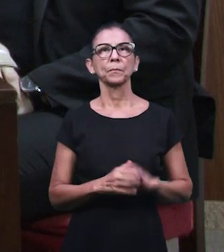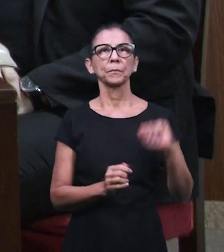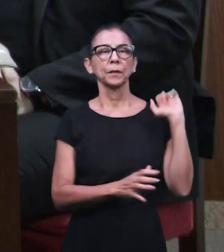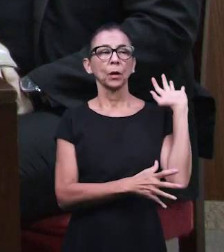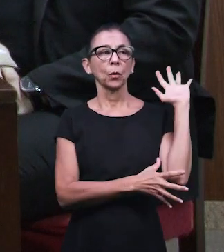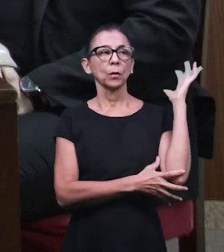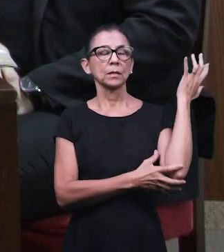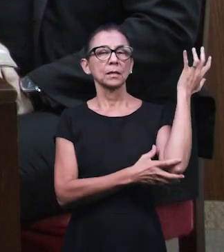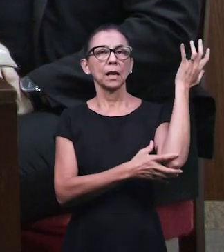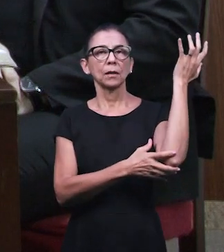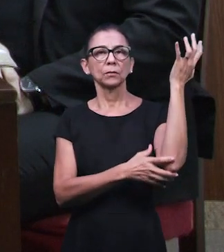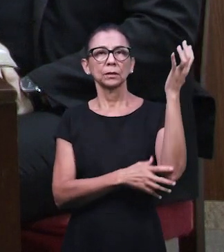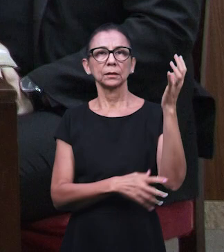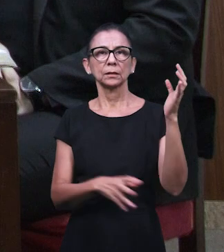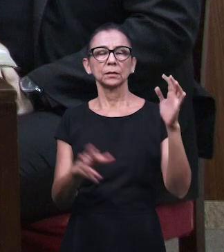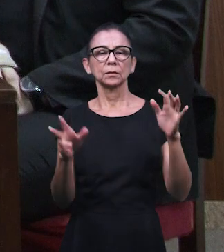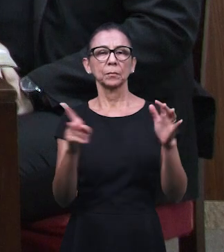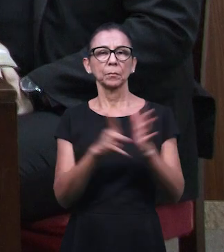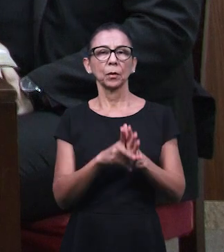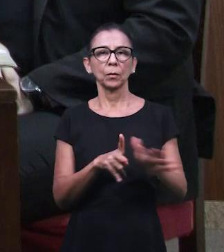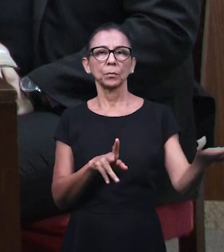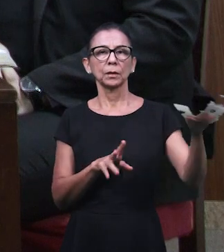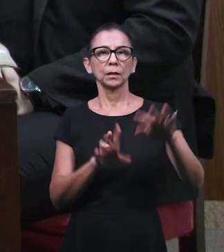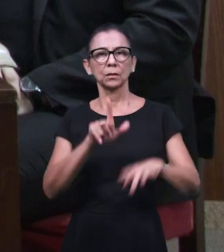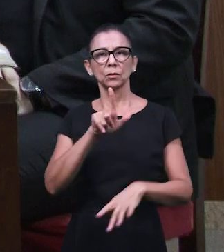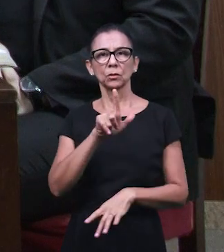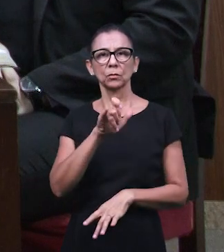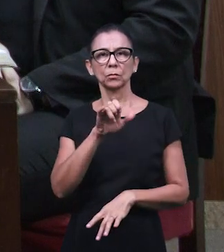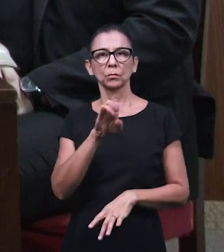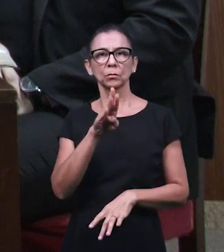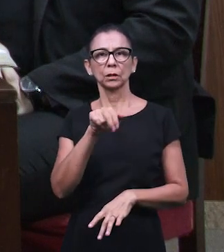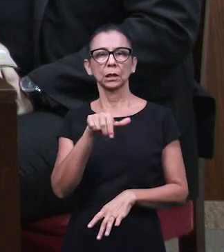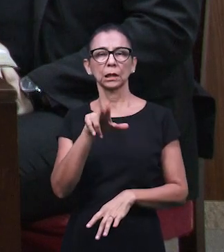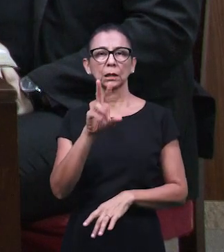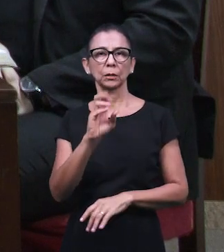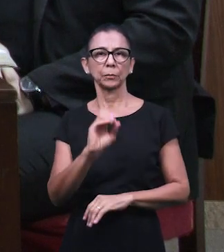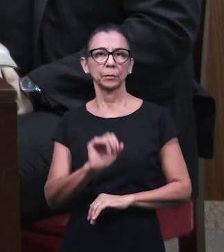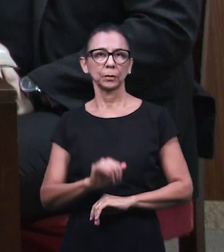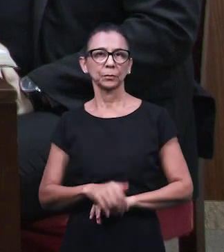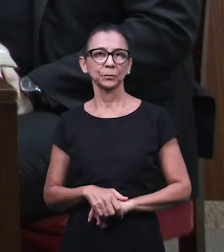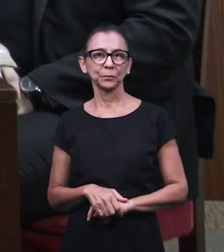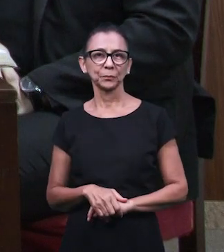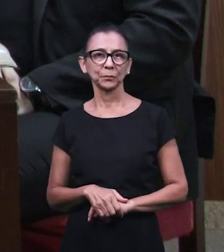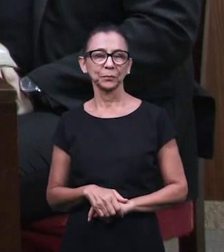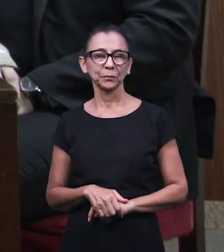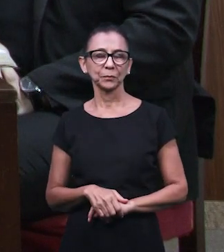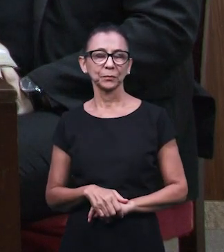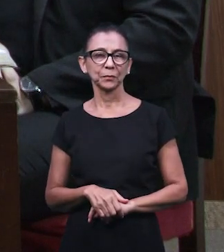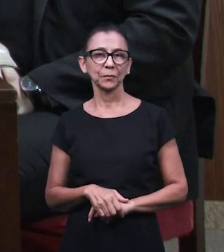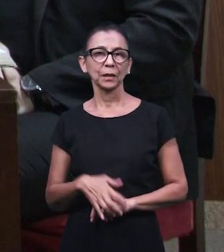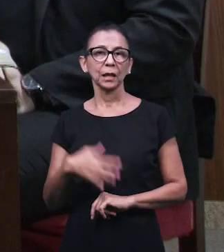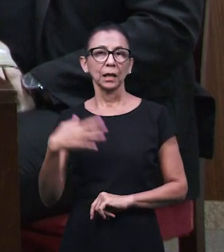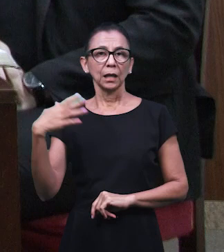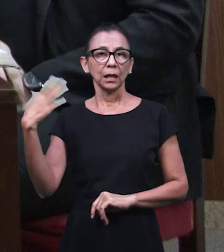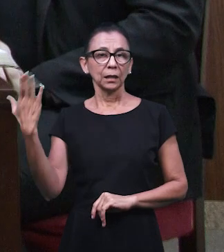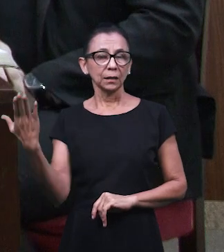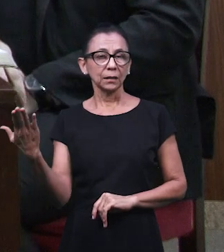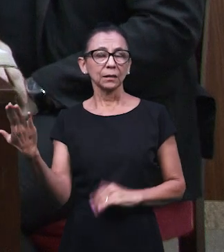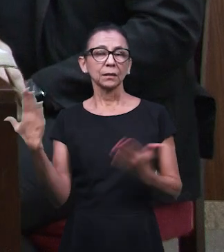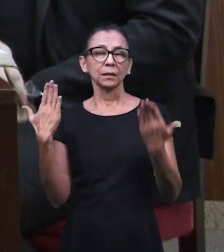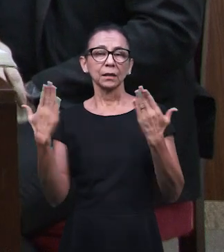que Ele plantou. Foi o Senhor que nos escolheu, né? Desde a fundação do mundo, a própria palavra fala, né? Eleitos